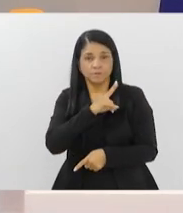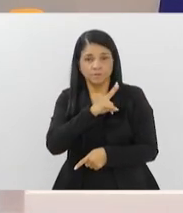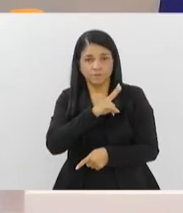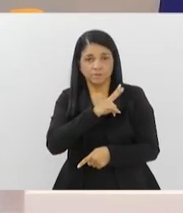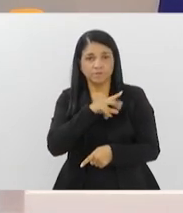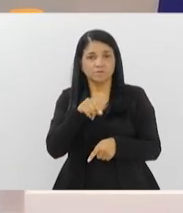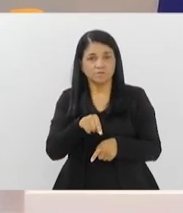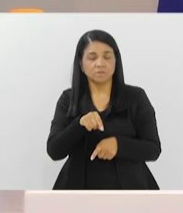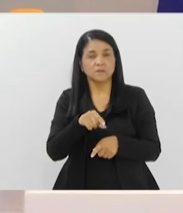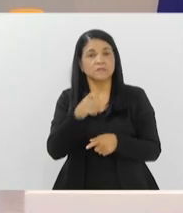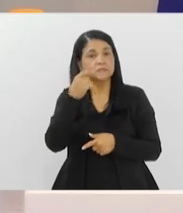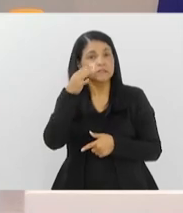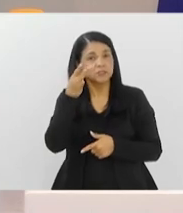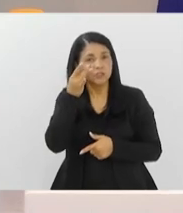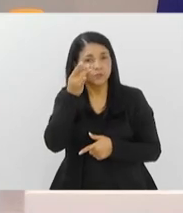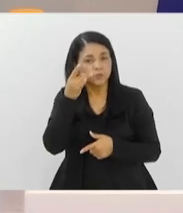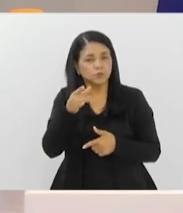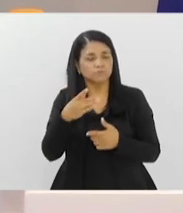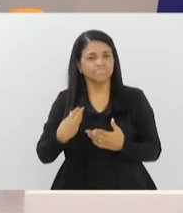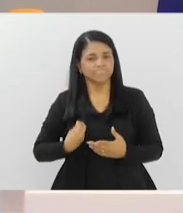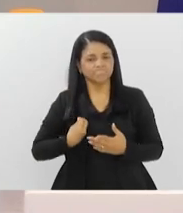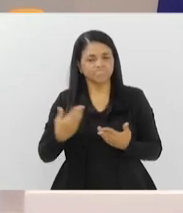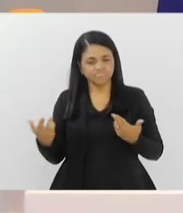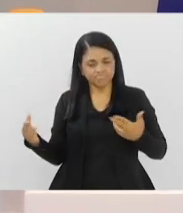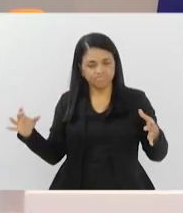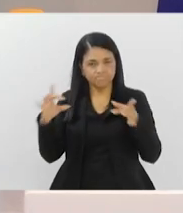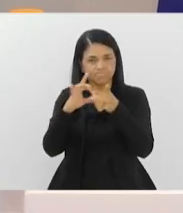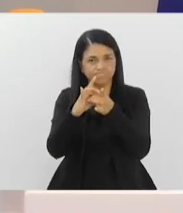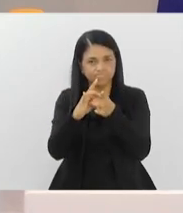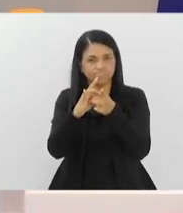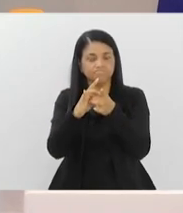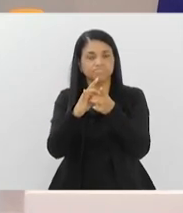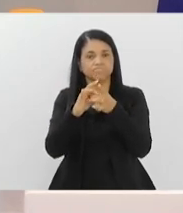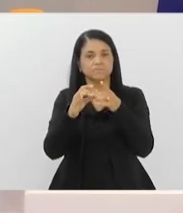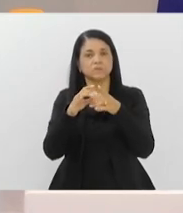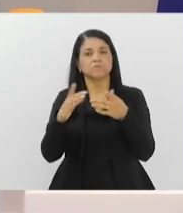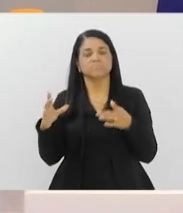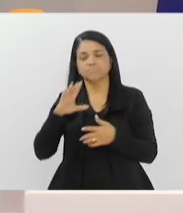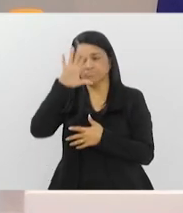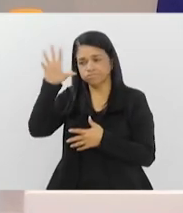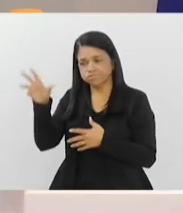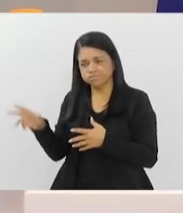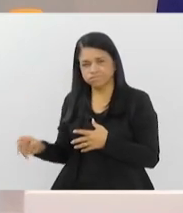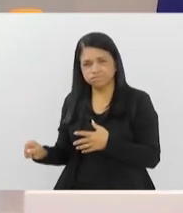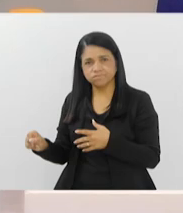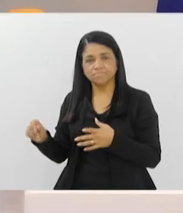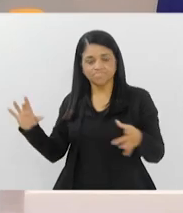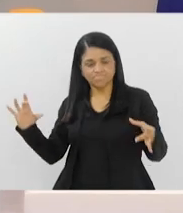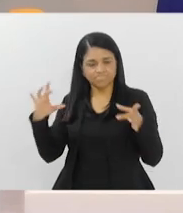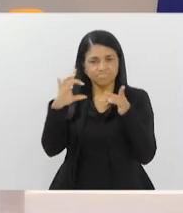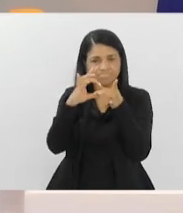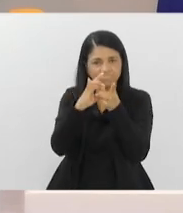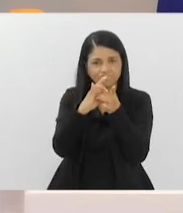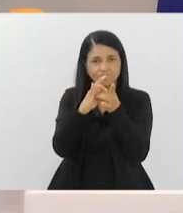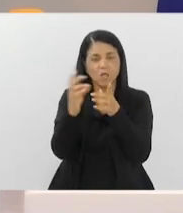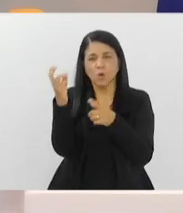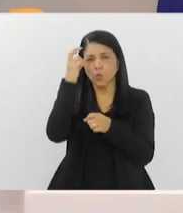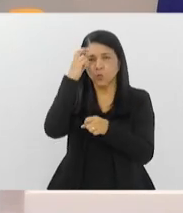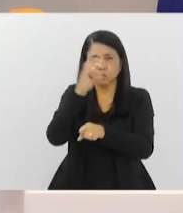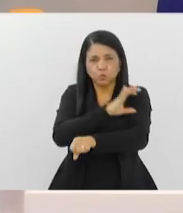tem sido testemunho vivo dessa conexão, com raízes africanas profundamente entrelaçadas em sua